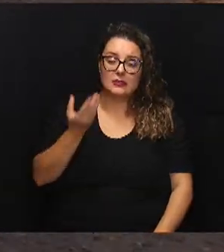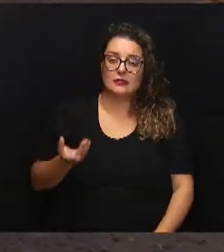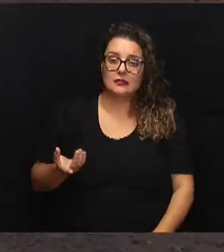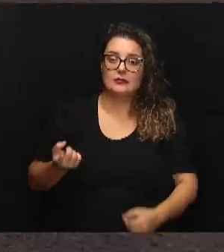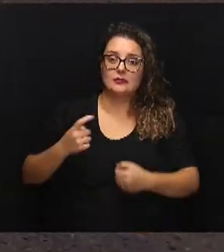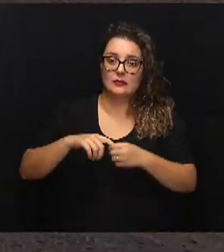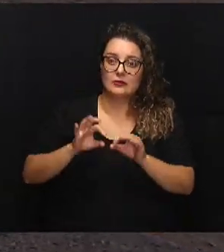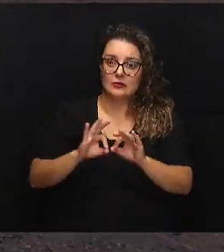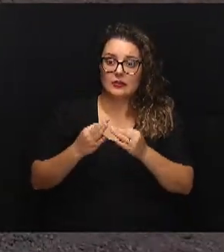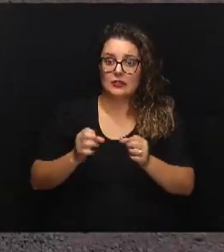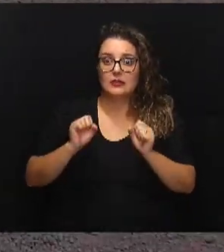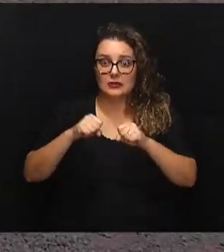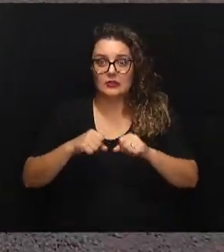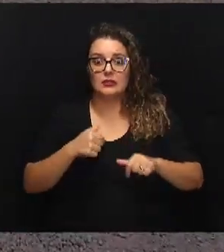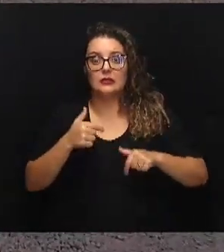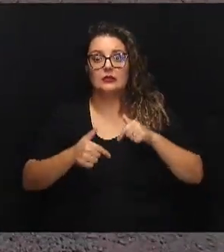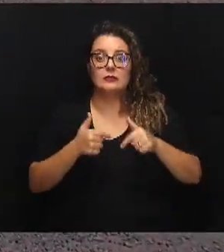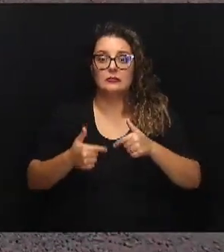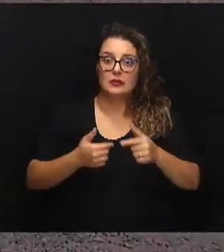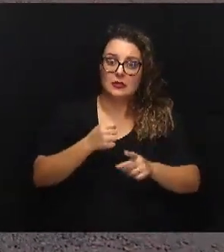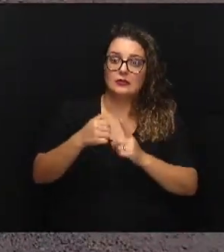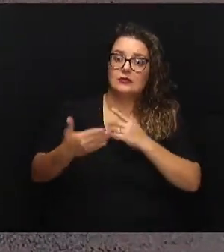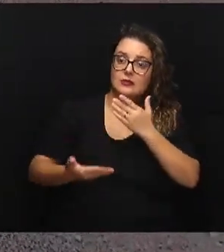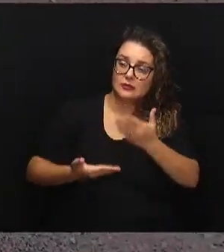Sim, então, tem todo um trabalho de serviço social.